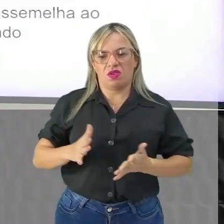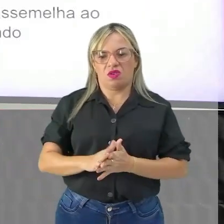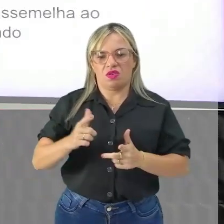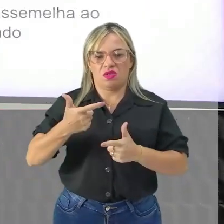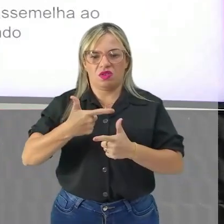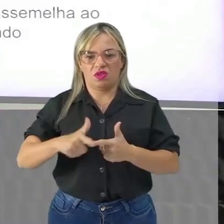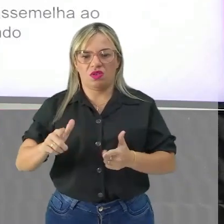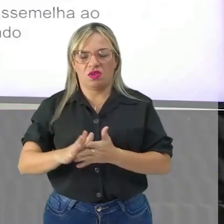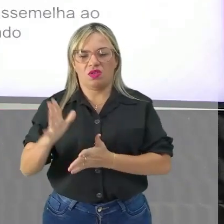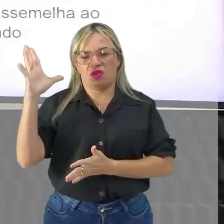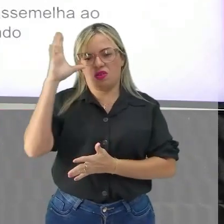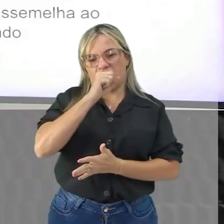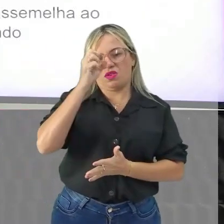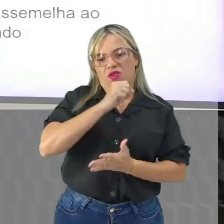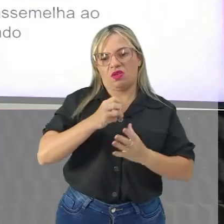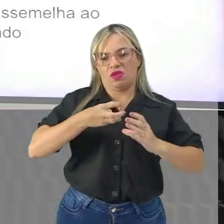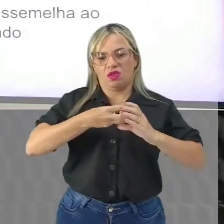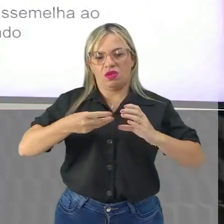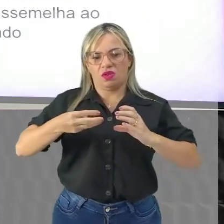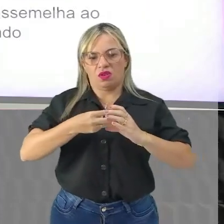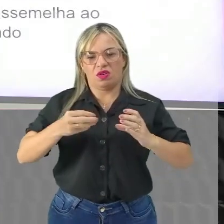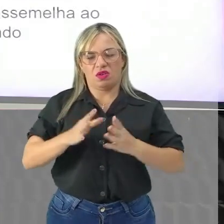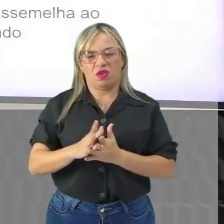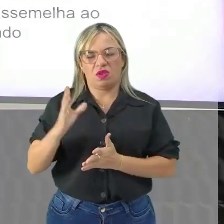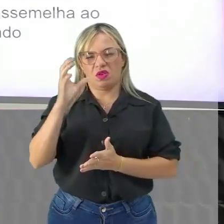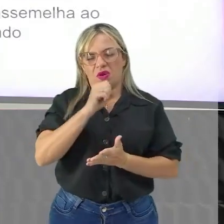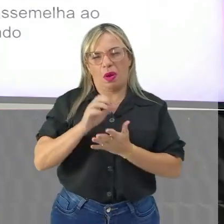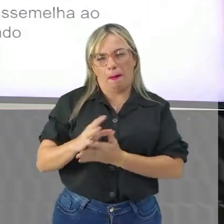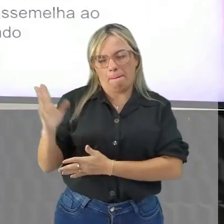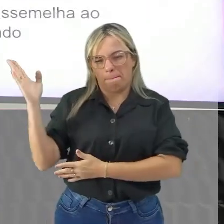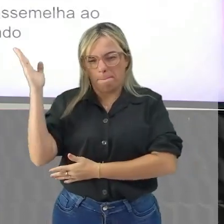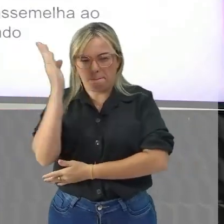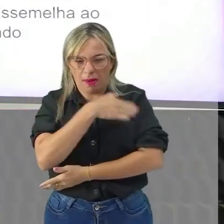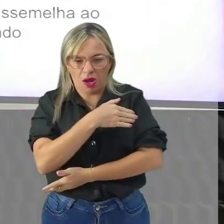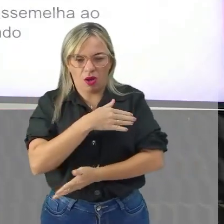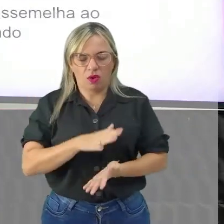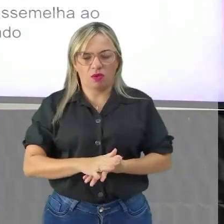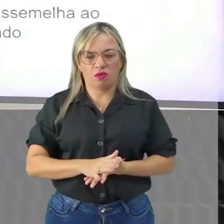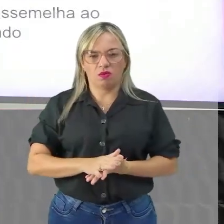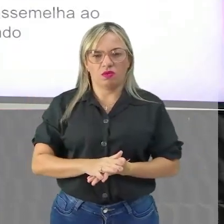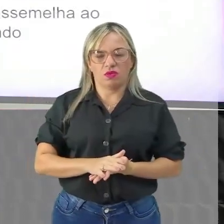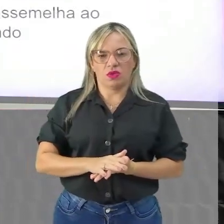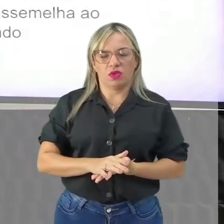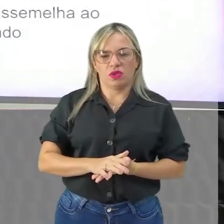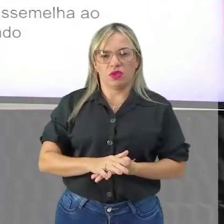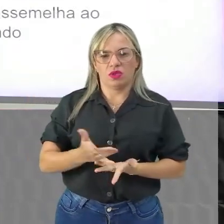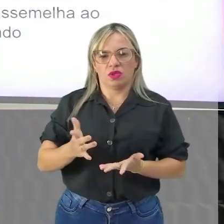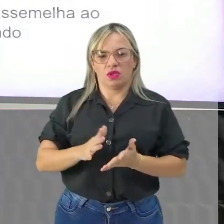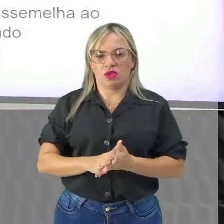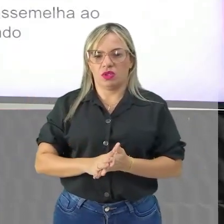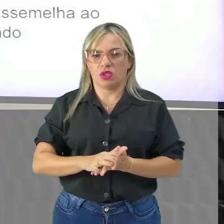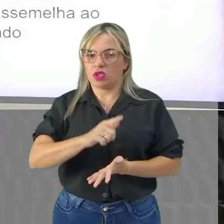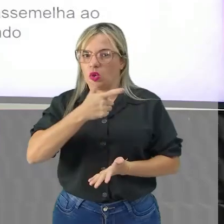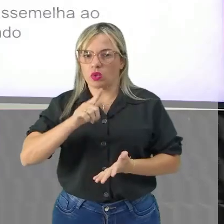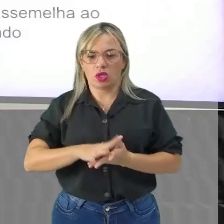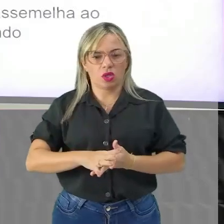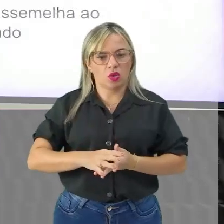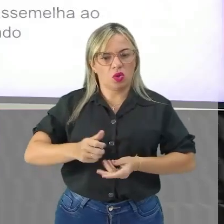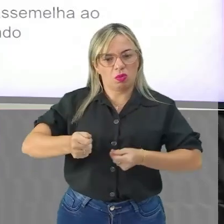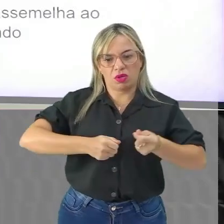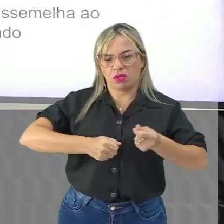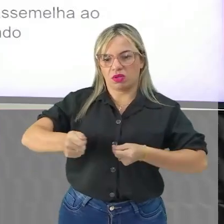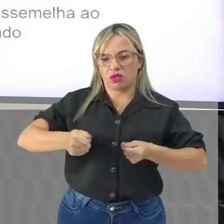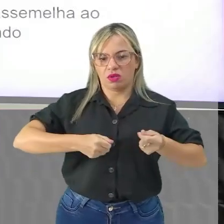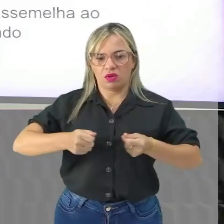Dividindo-se rapidamente, estas células tendem a ser muito agressivas e incontroláveis, determinando